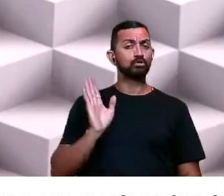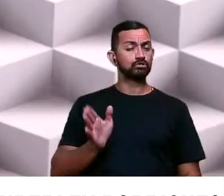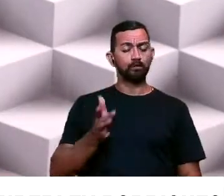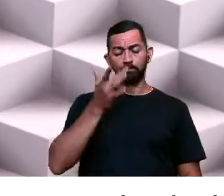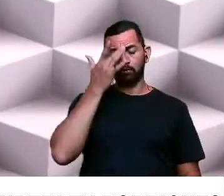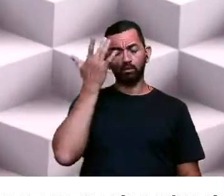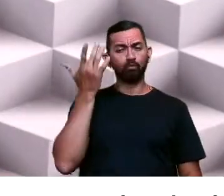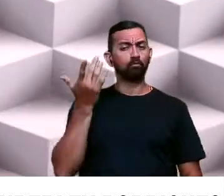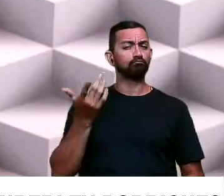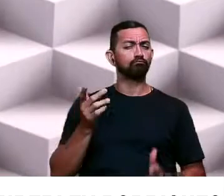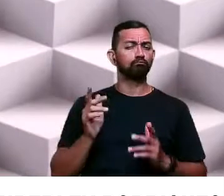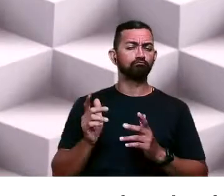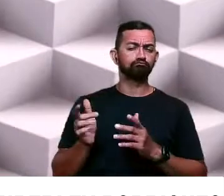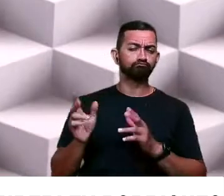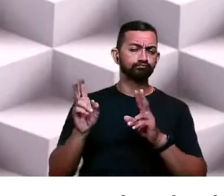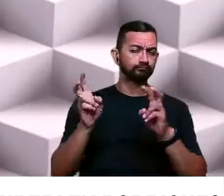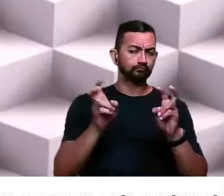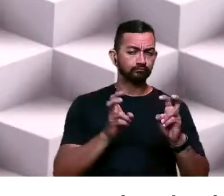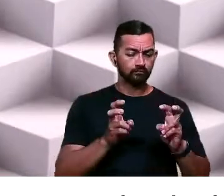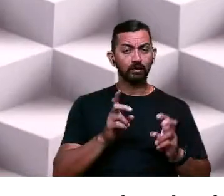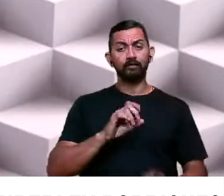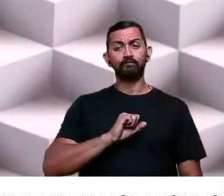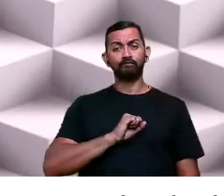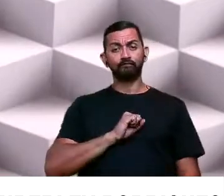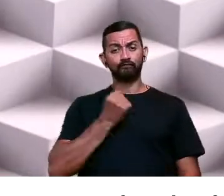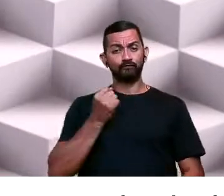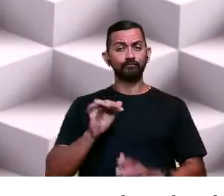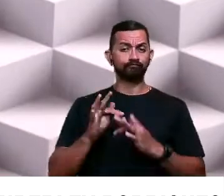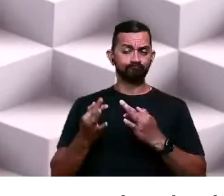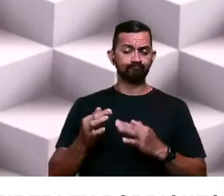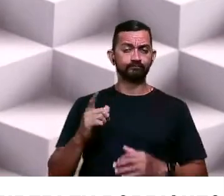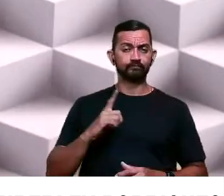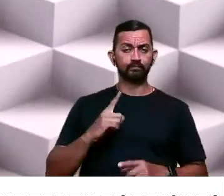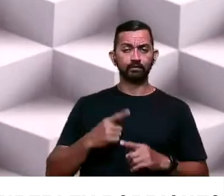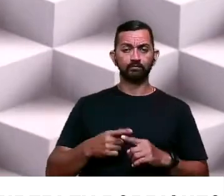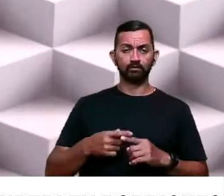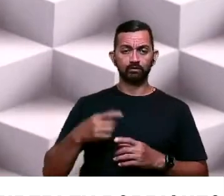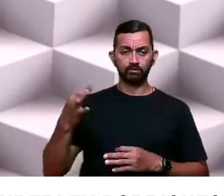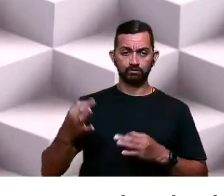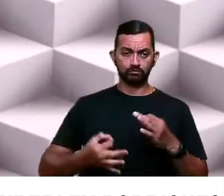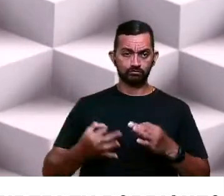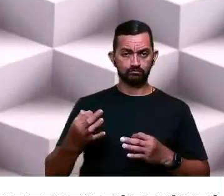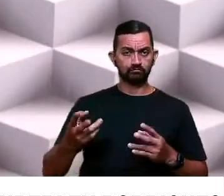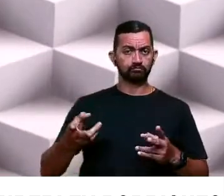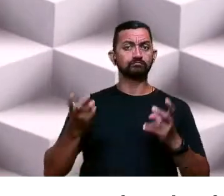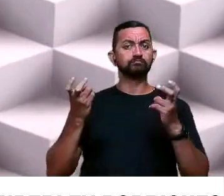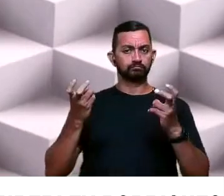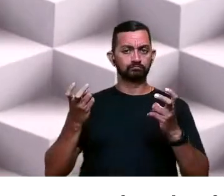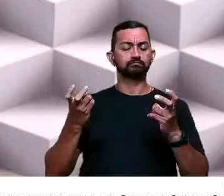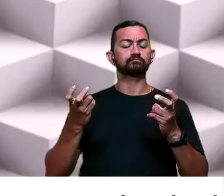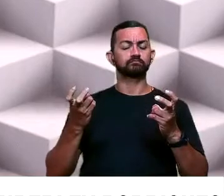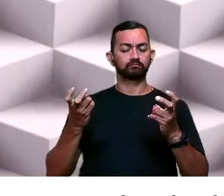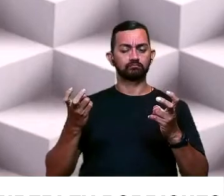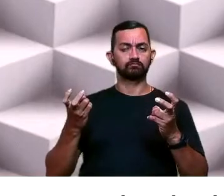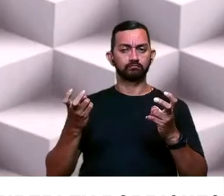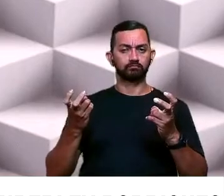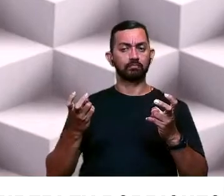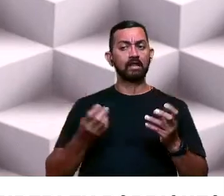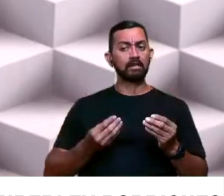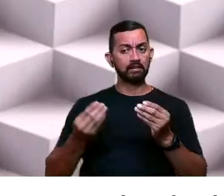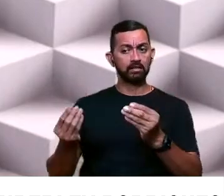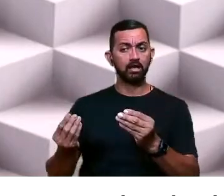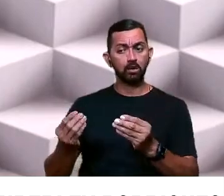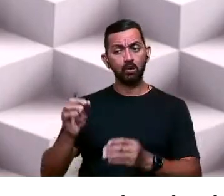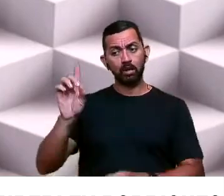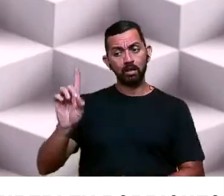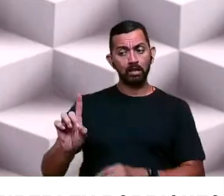família, mais especificamente, também está muito revoltada com essa decisão, porque a justiça notou, também deu essa